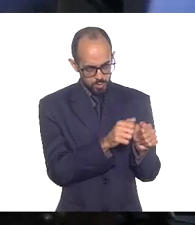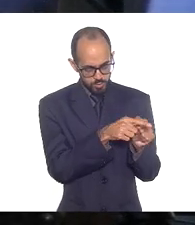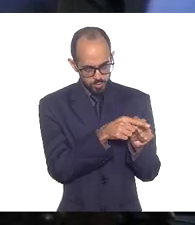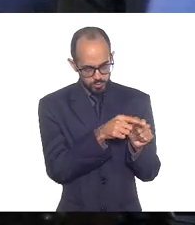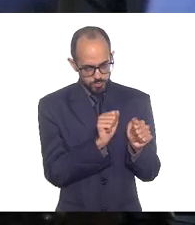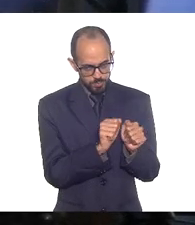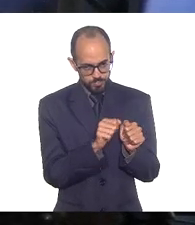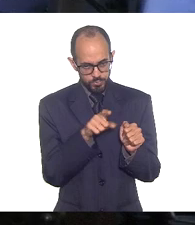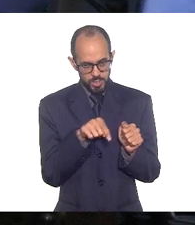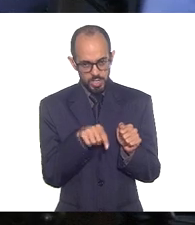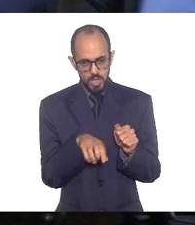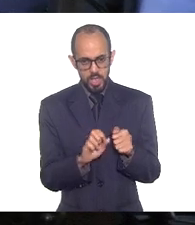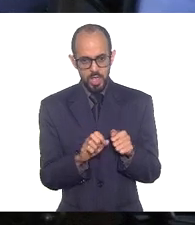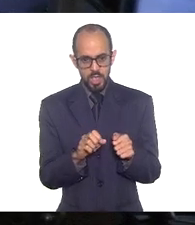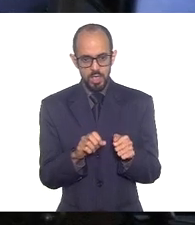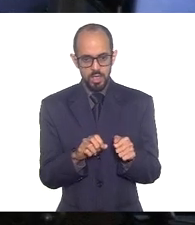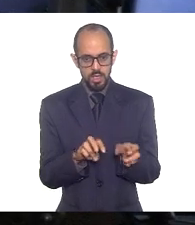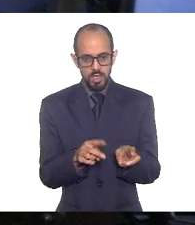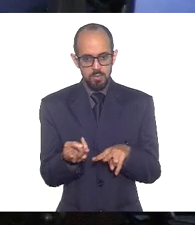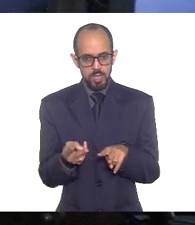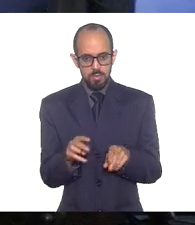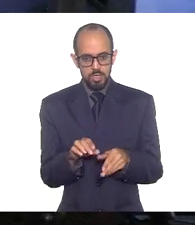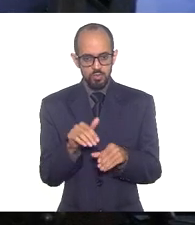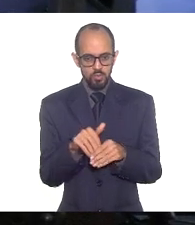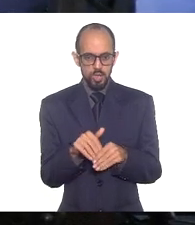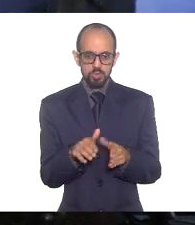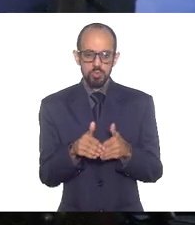minha mente em volta só três minutos por favor